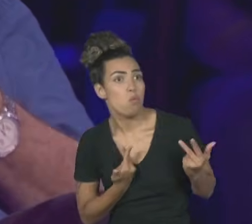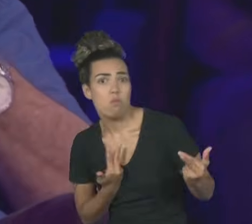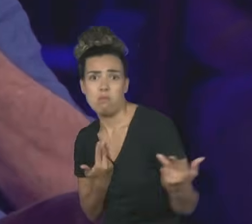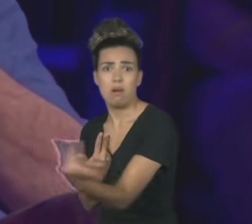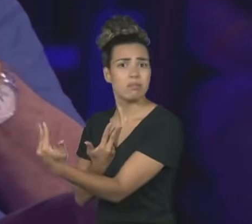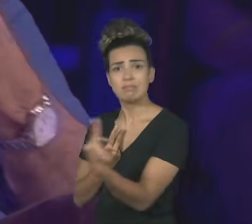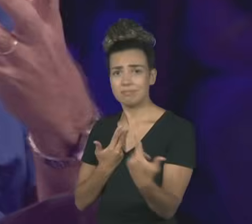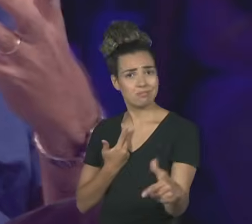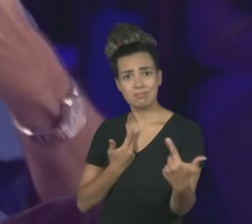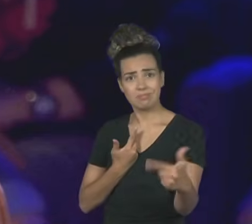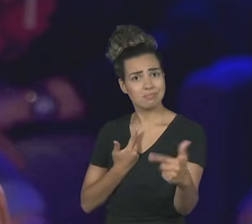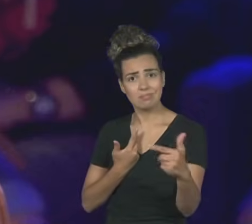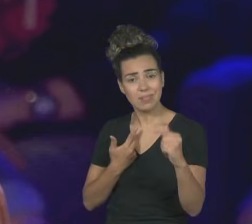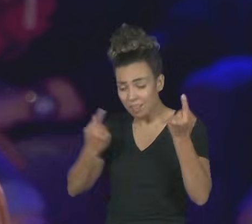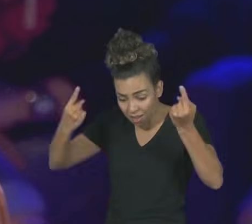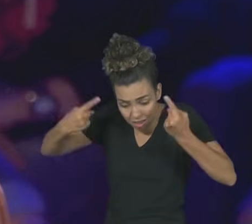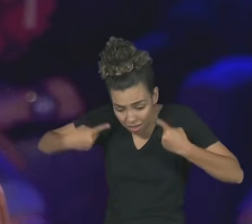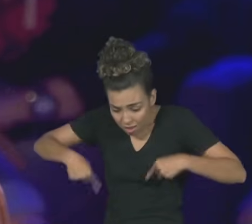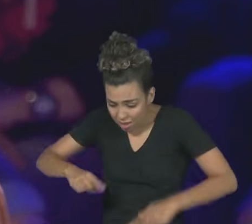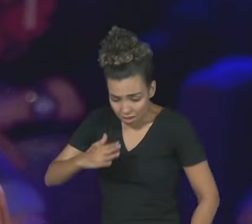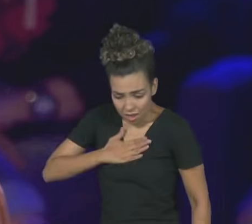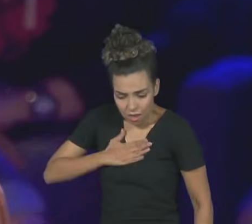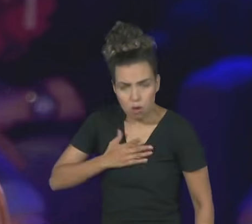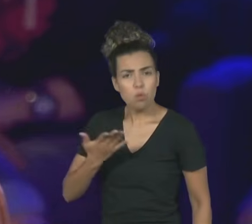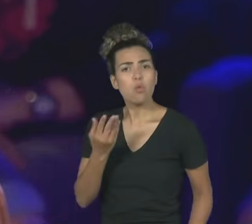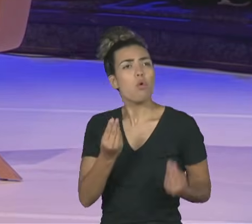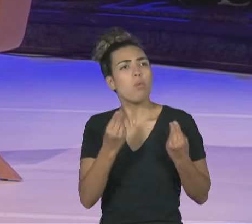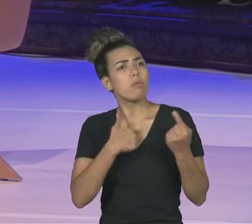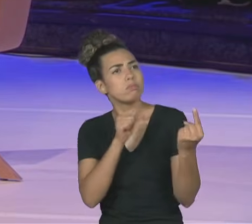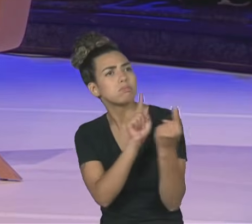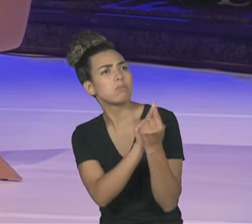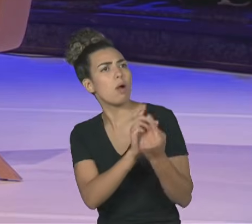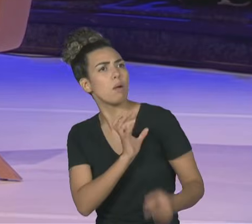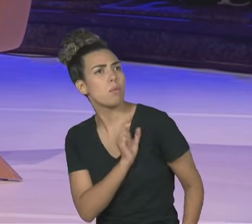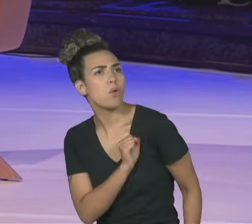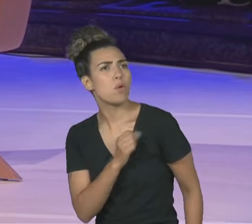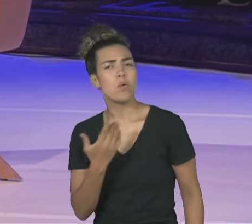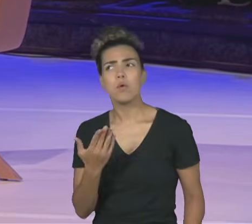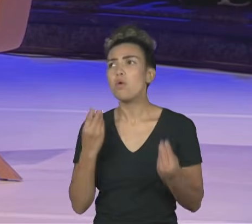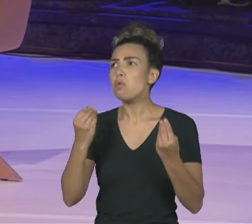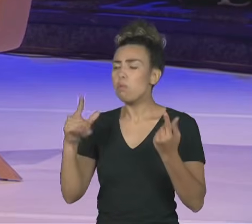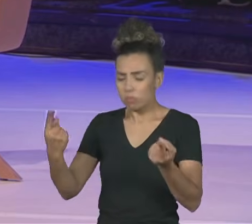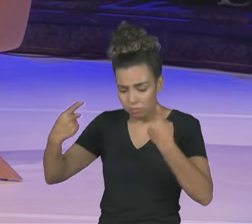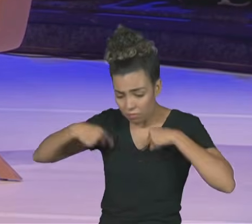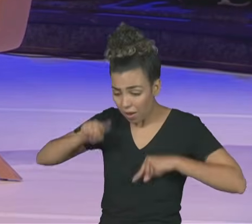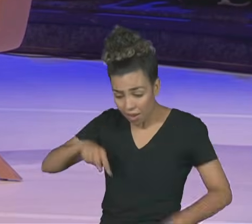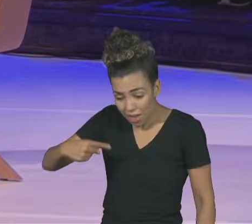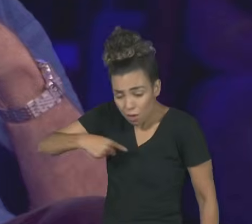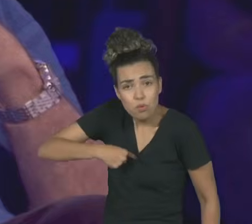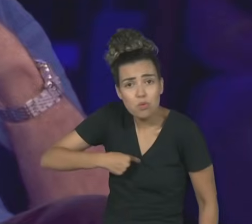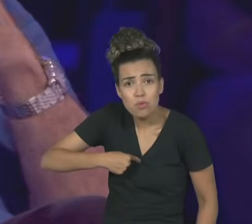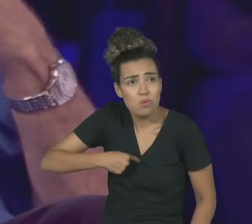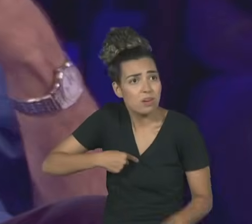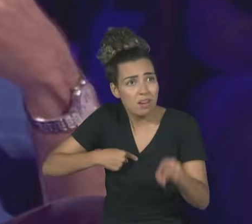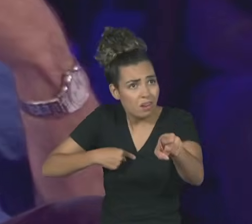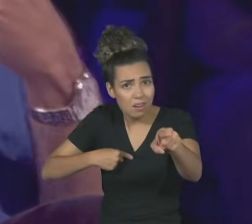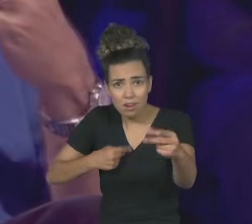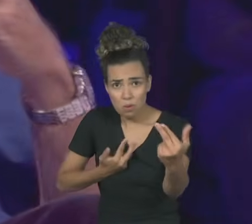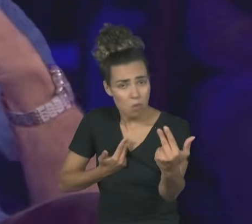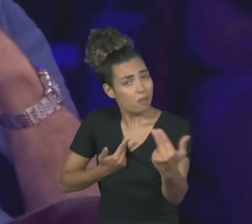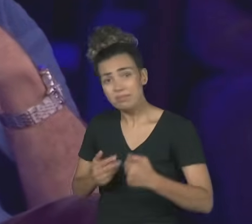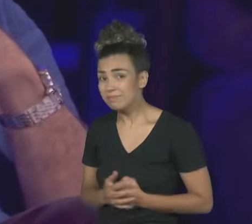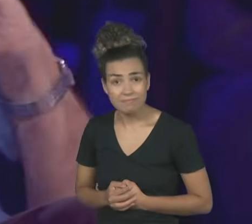sua materialidade mais assim concreta, é esse aqui, não outro. E isso